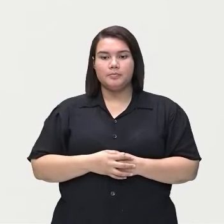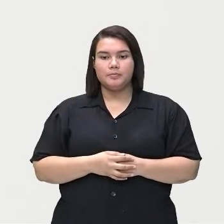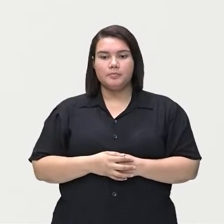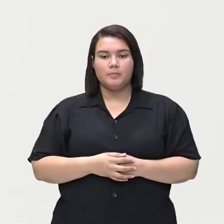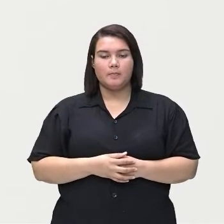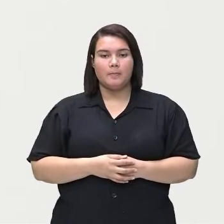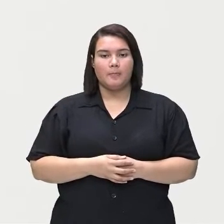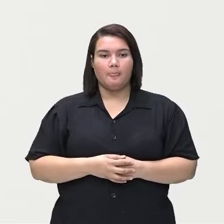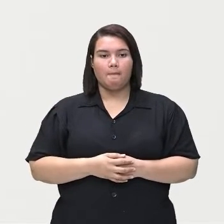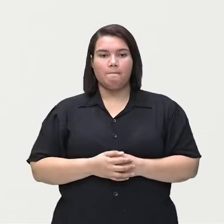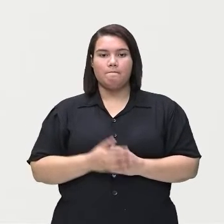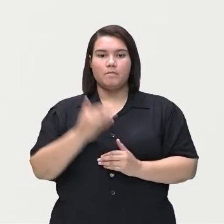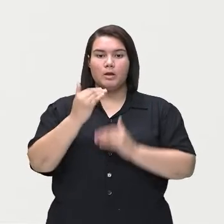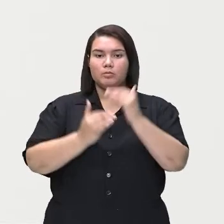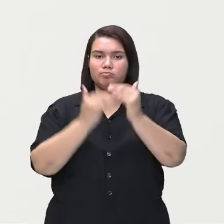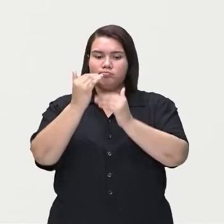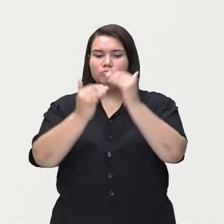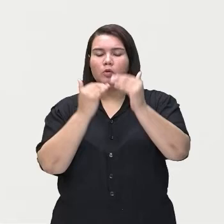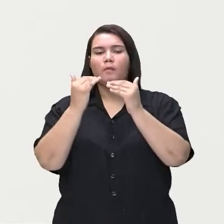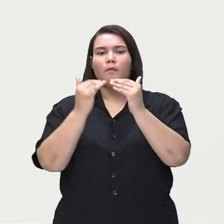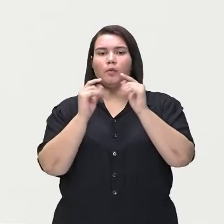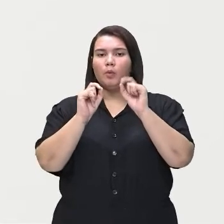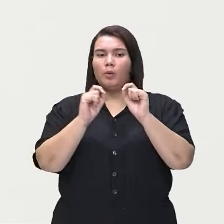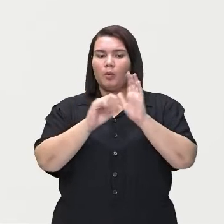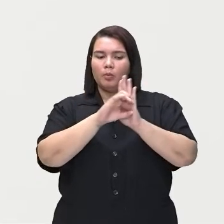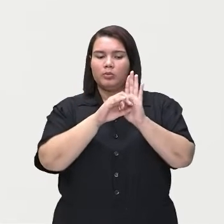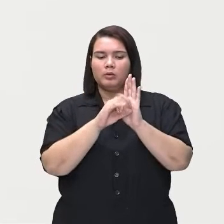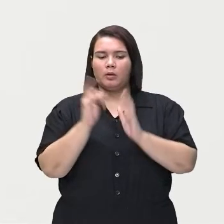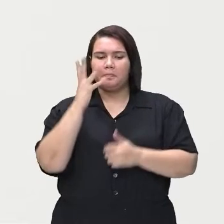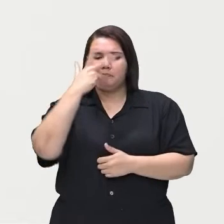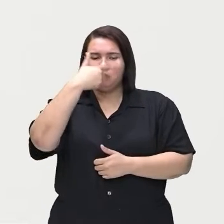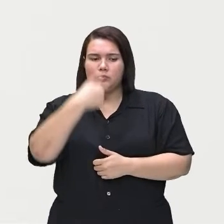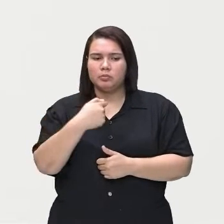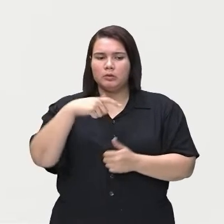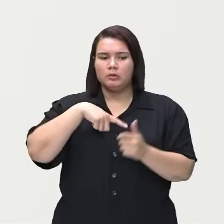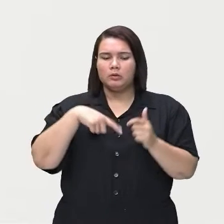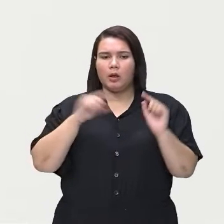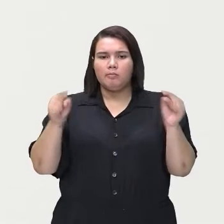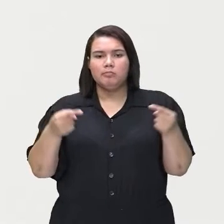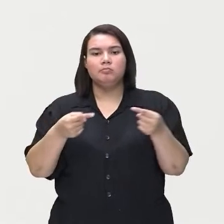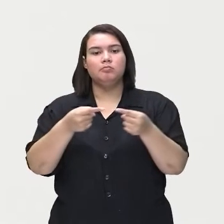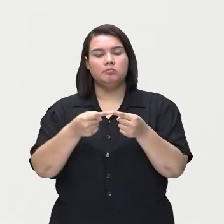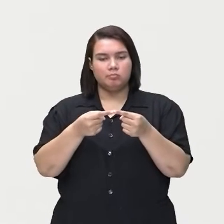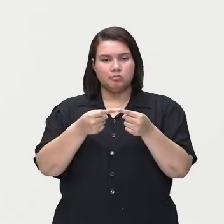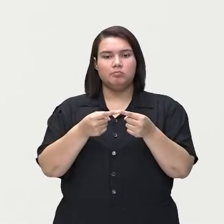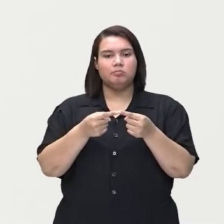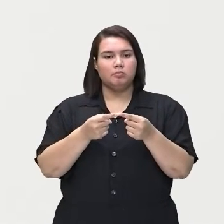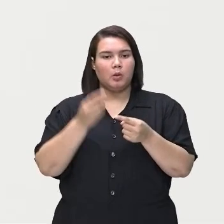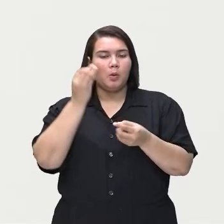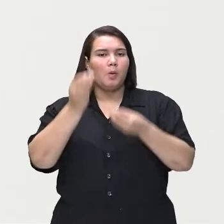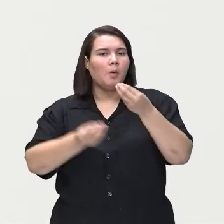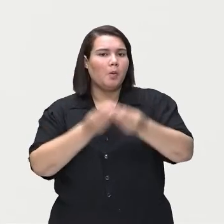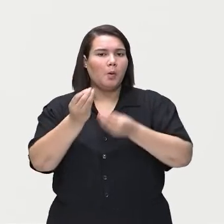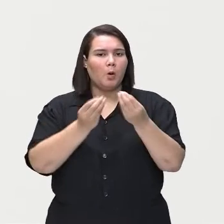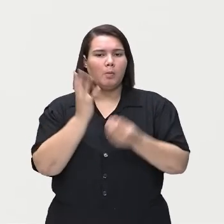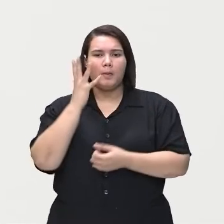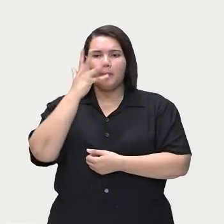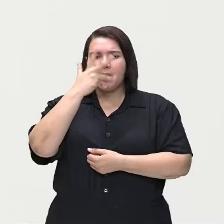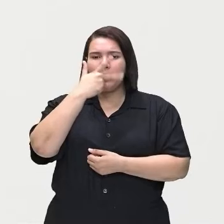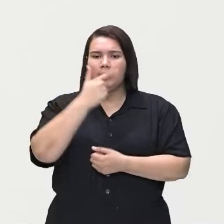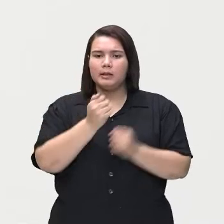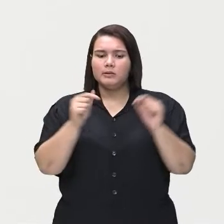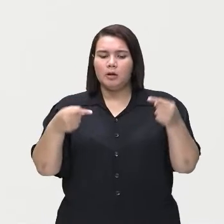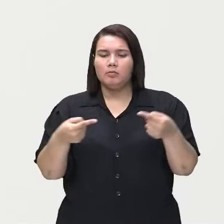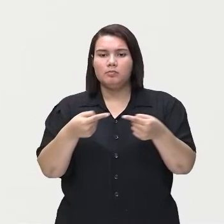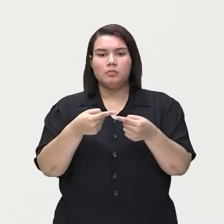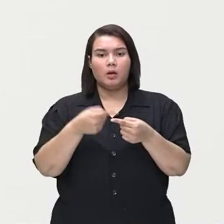desenvolveu o conceito de beleza equilibrada e harmoniosa. Então, aquele conceito de beleza equilibrada e harmoniosa vem